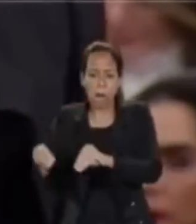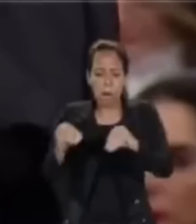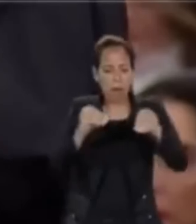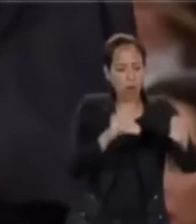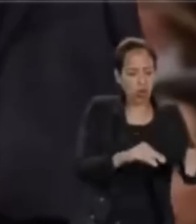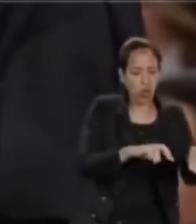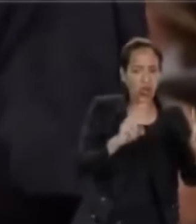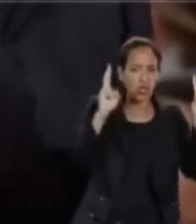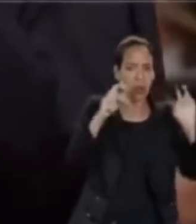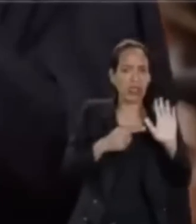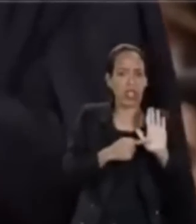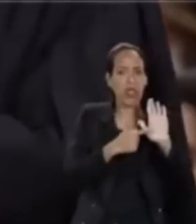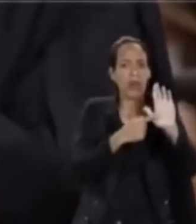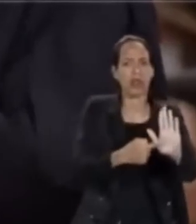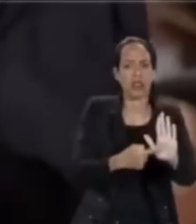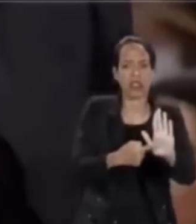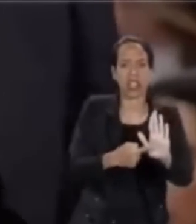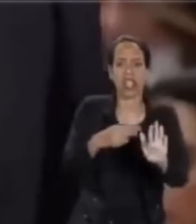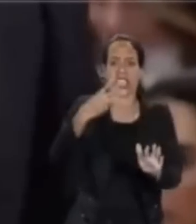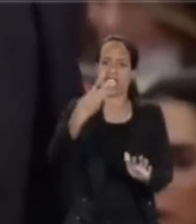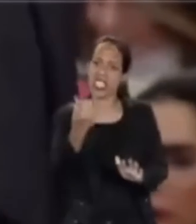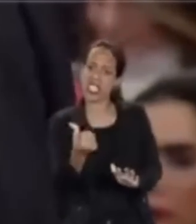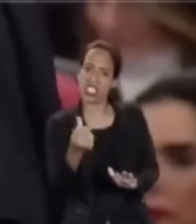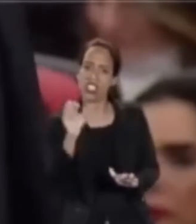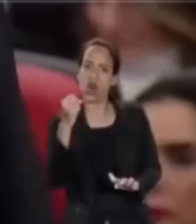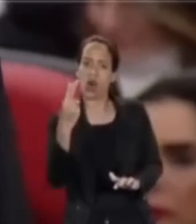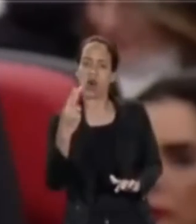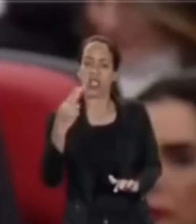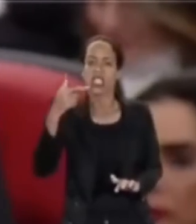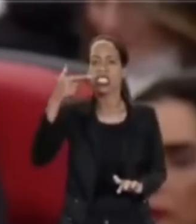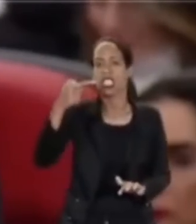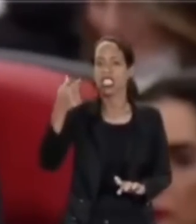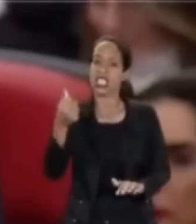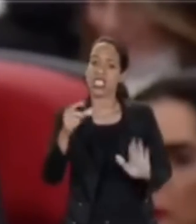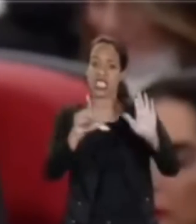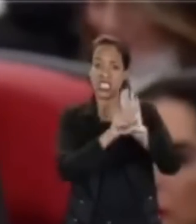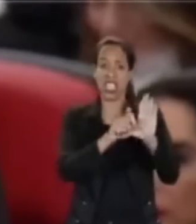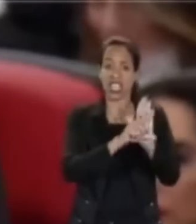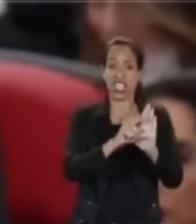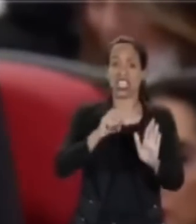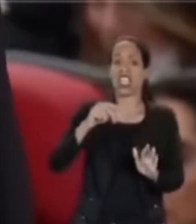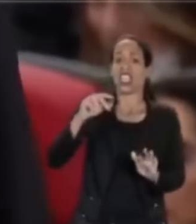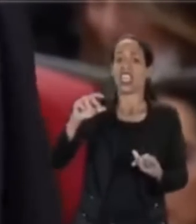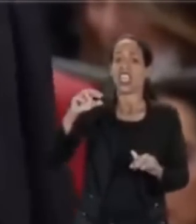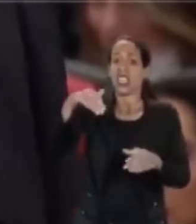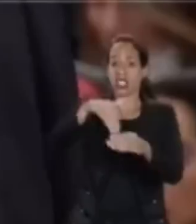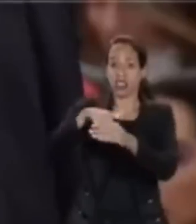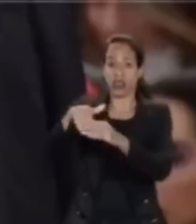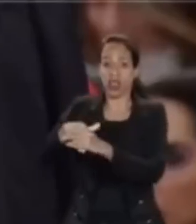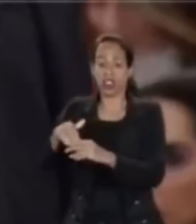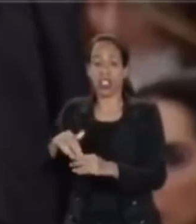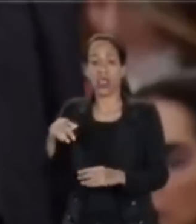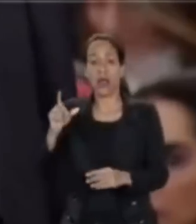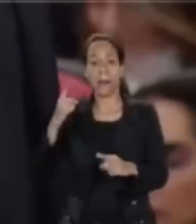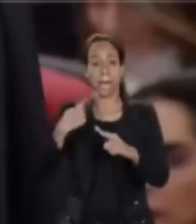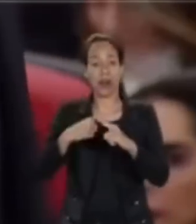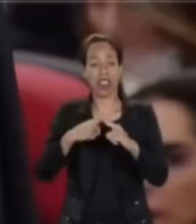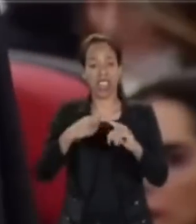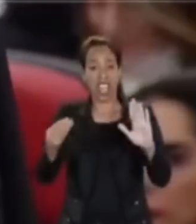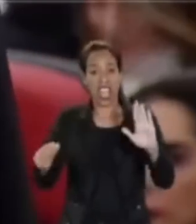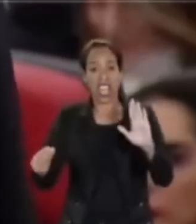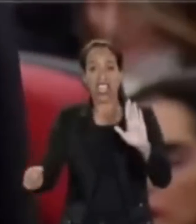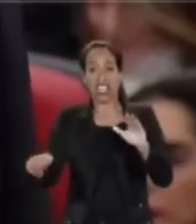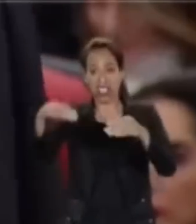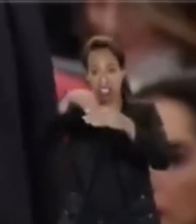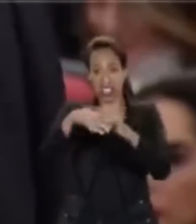tipos da representação do 36 ou do 73 da Lei das Eleições. Uma ação que, nos termos da lei, se presta